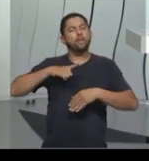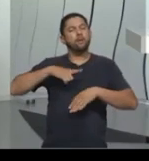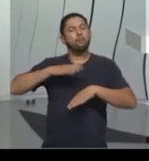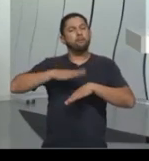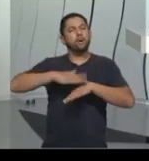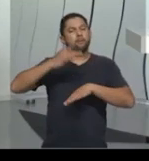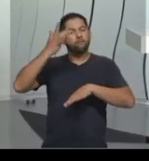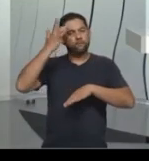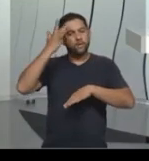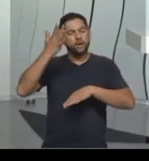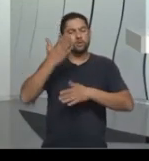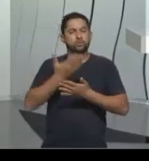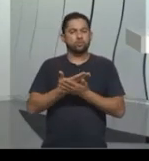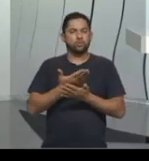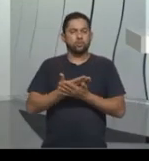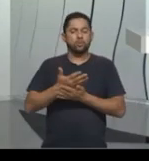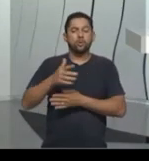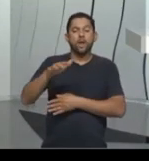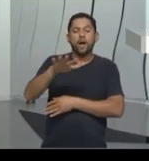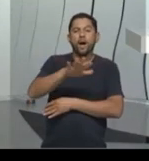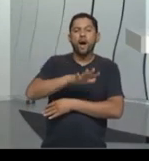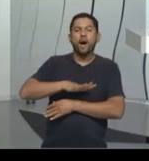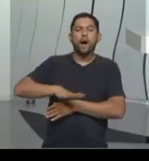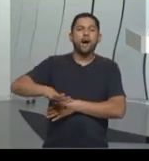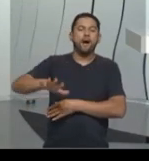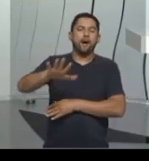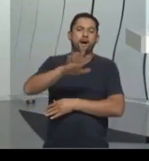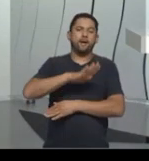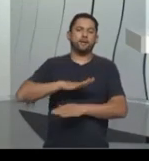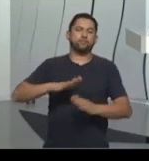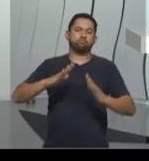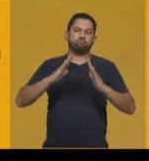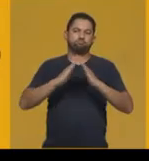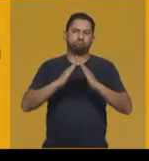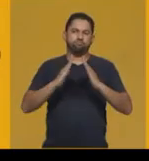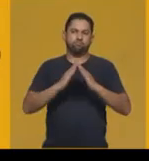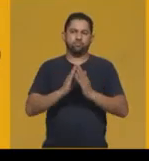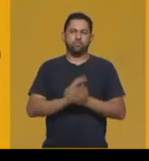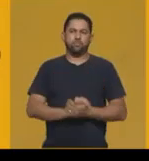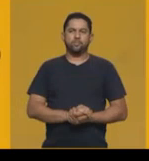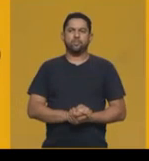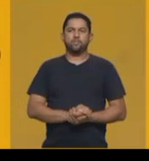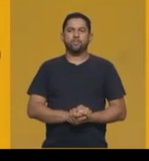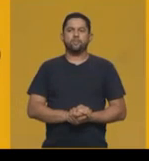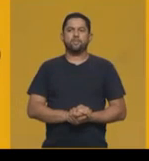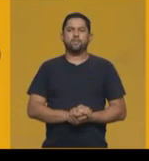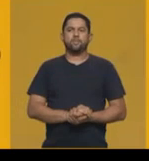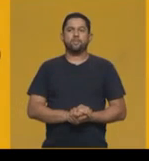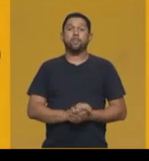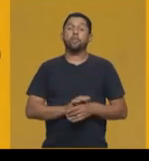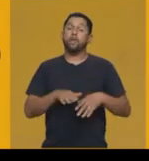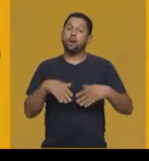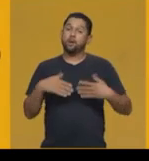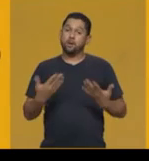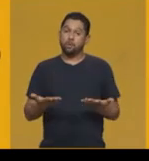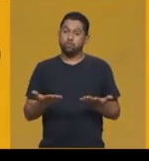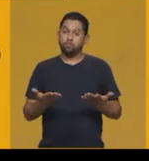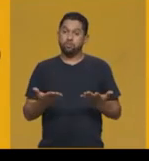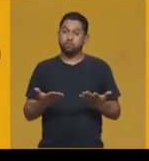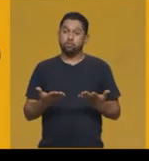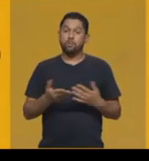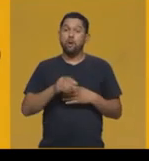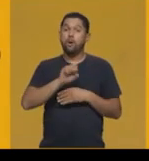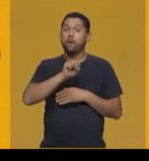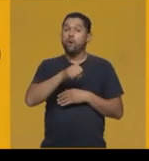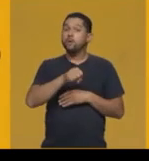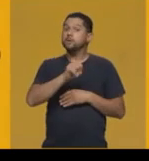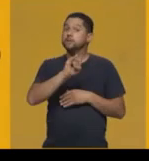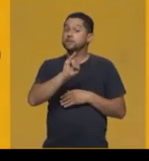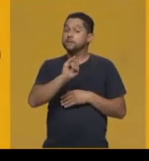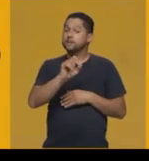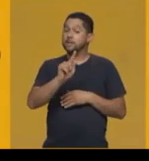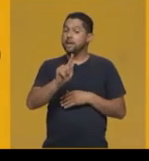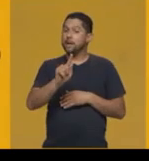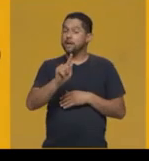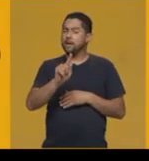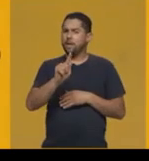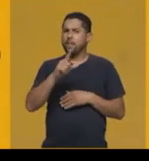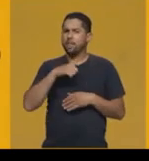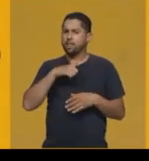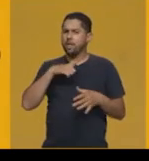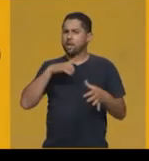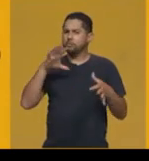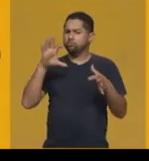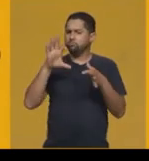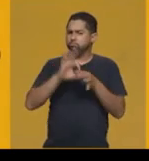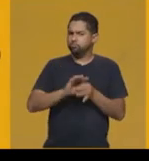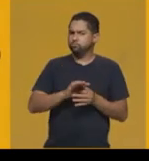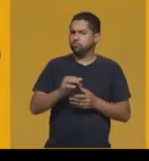espaço geográfico, tá? Por isso eu coloquei para vocês aqui que o SIG é uma combinação de tecnologia,